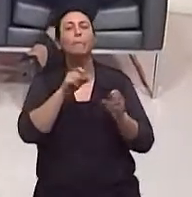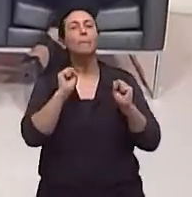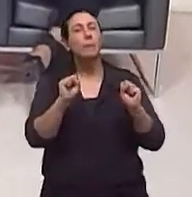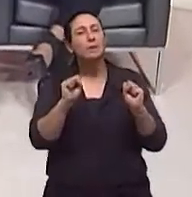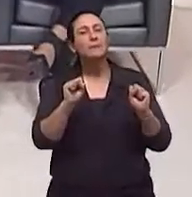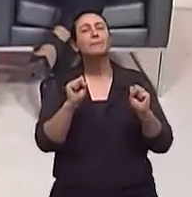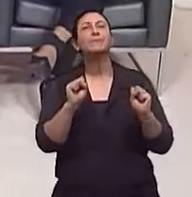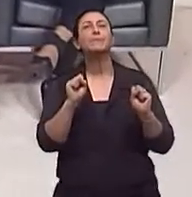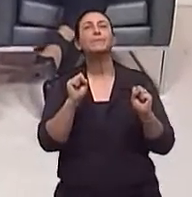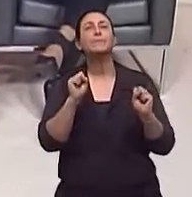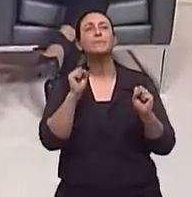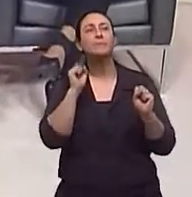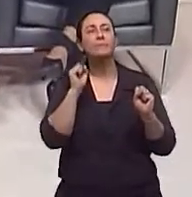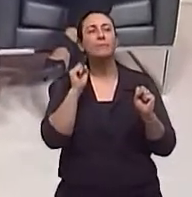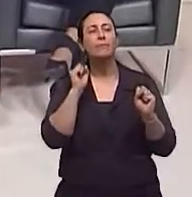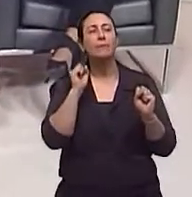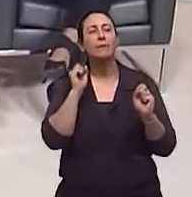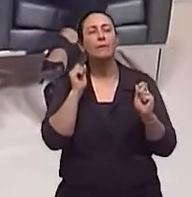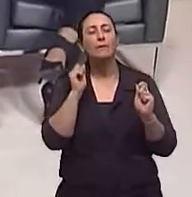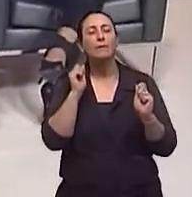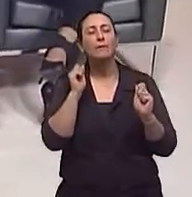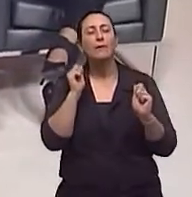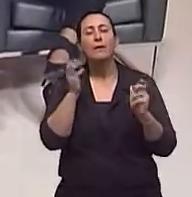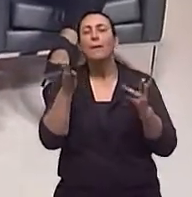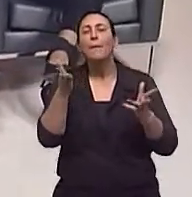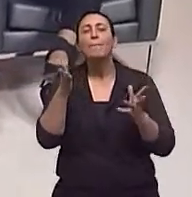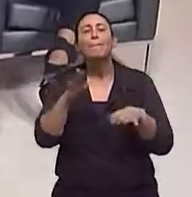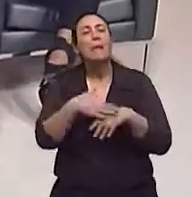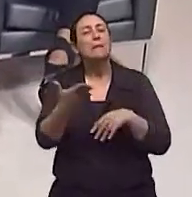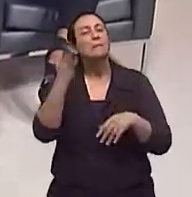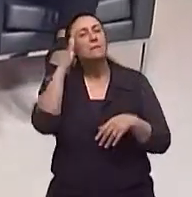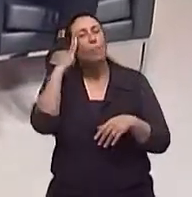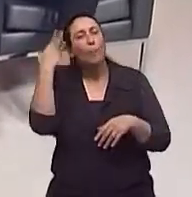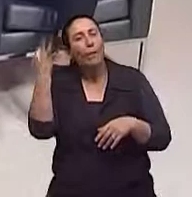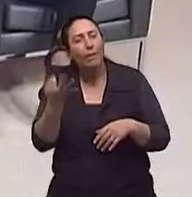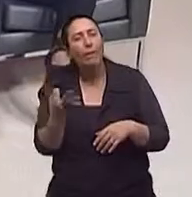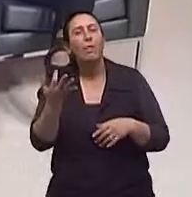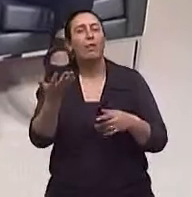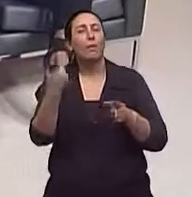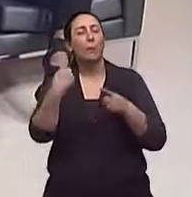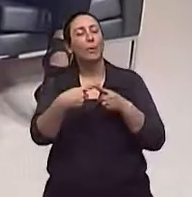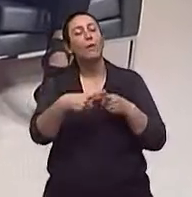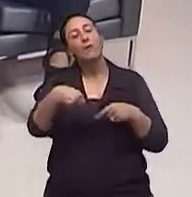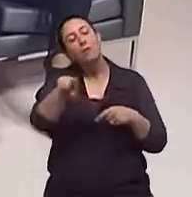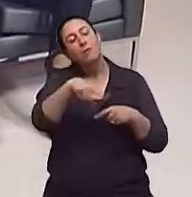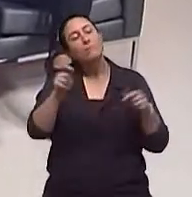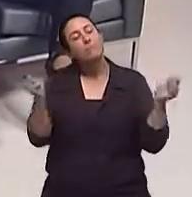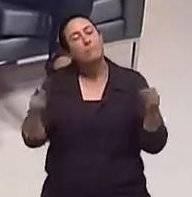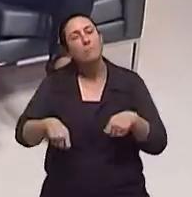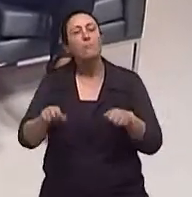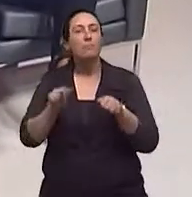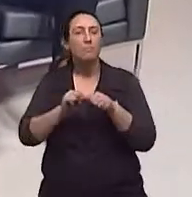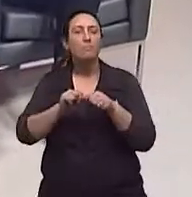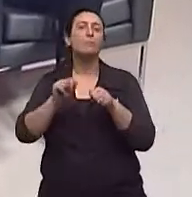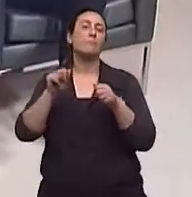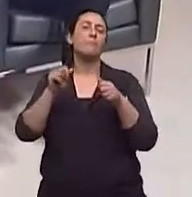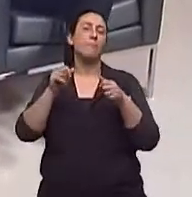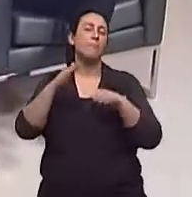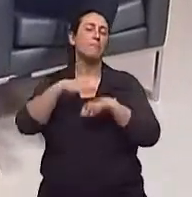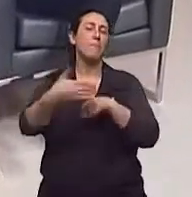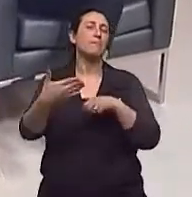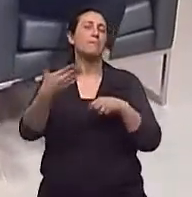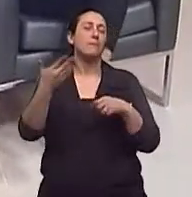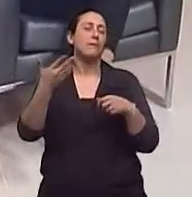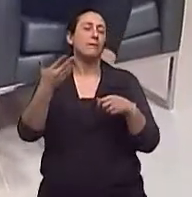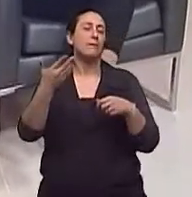mais é mas compreensiva com uma escuta que possa vê-las de uma forma integral e não